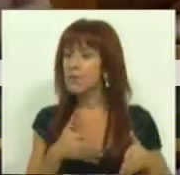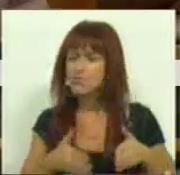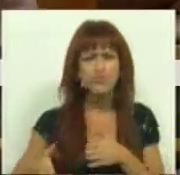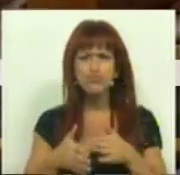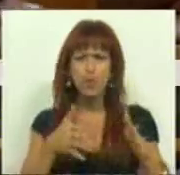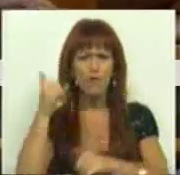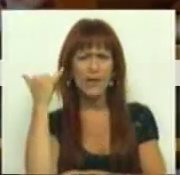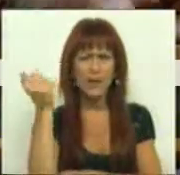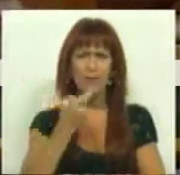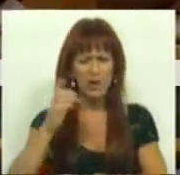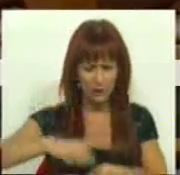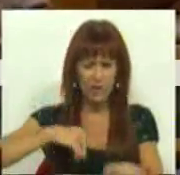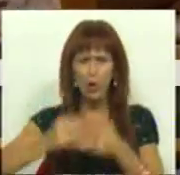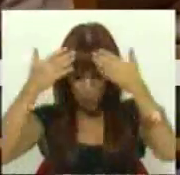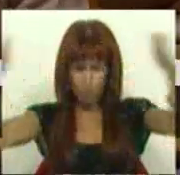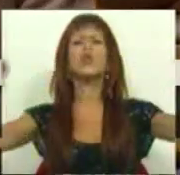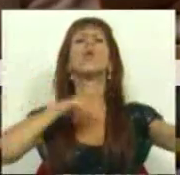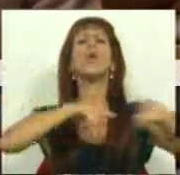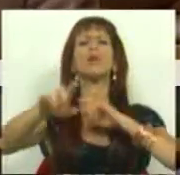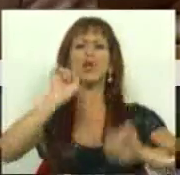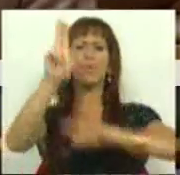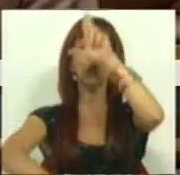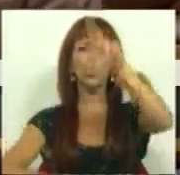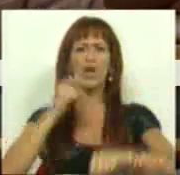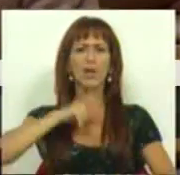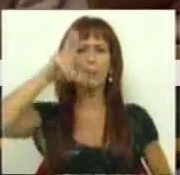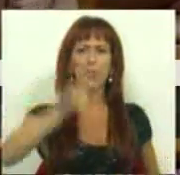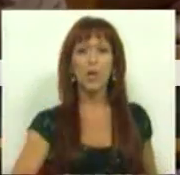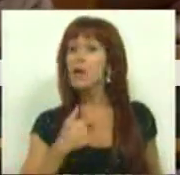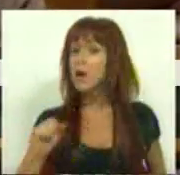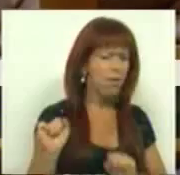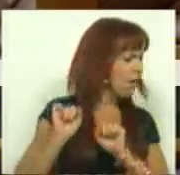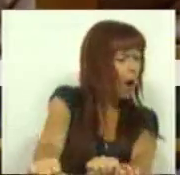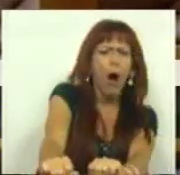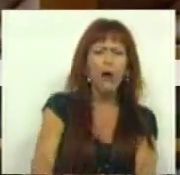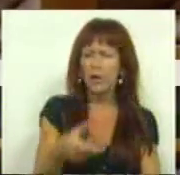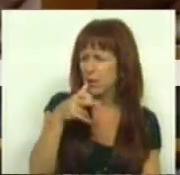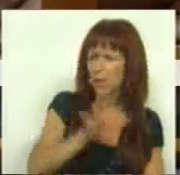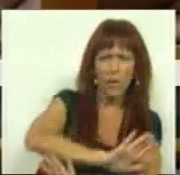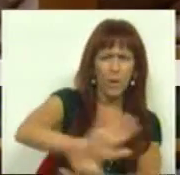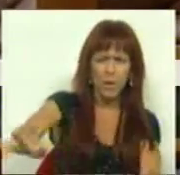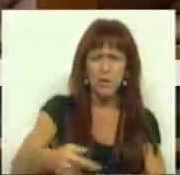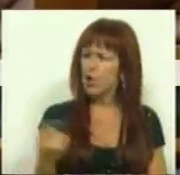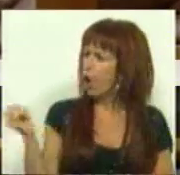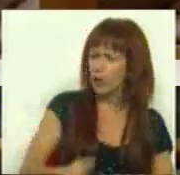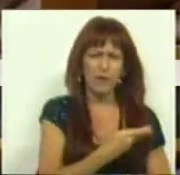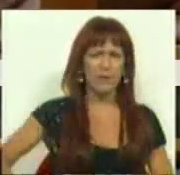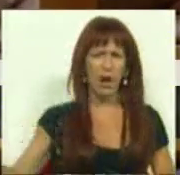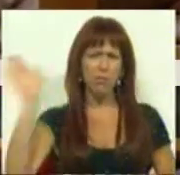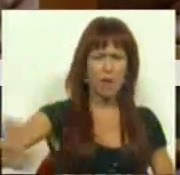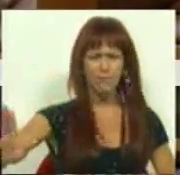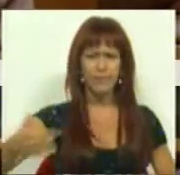o 25 de Abril e fizeram uma democracia política moderna em Portugal. Recusamos o bafio, recusamos o regresso ao